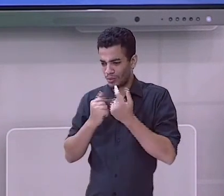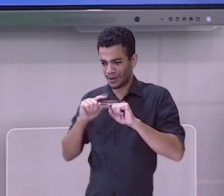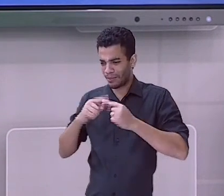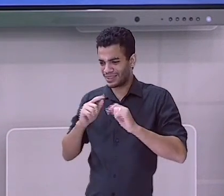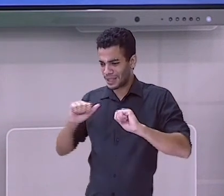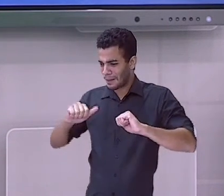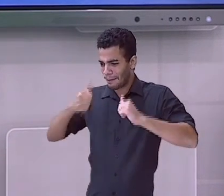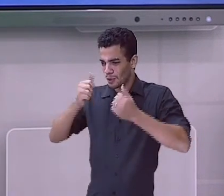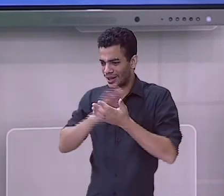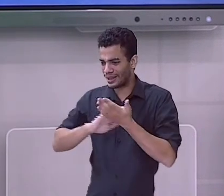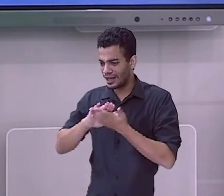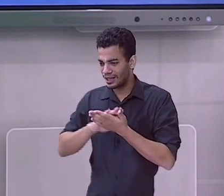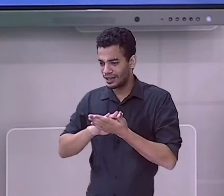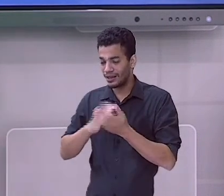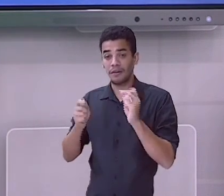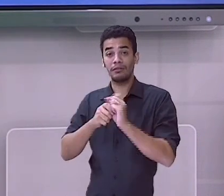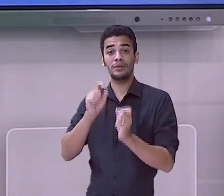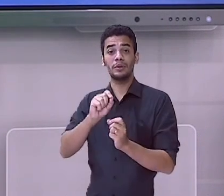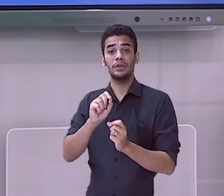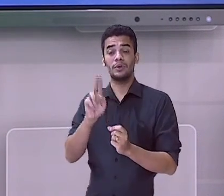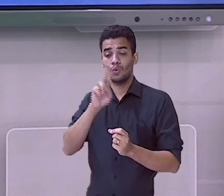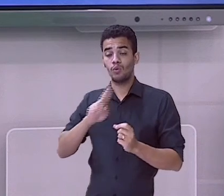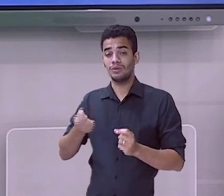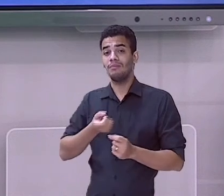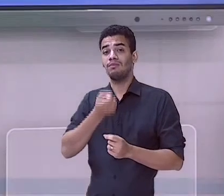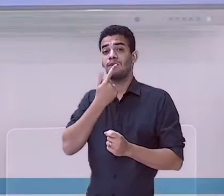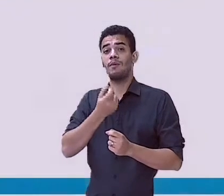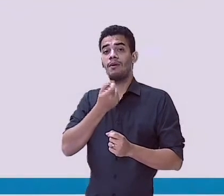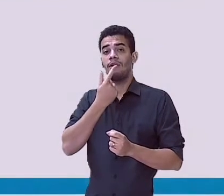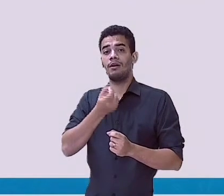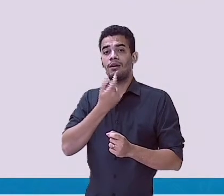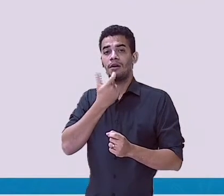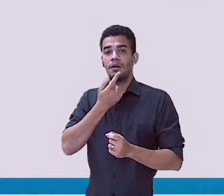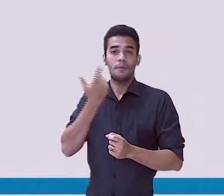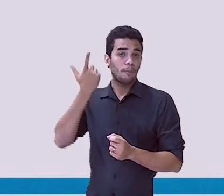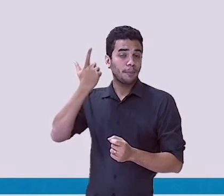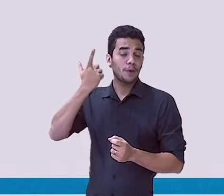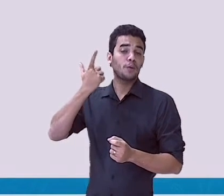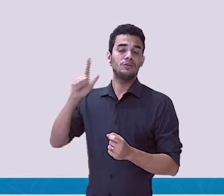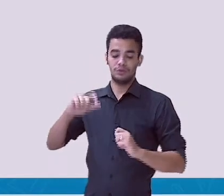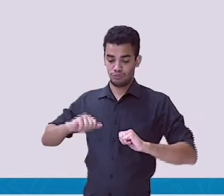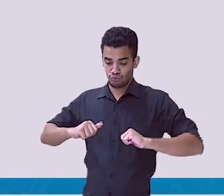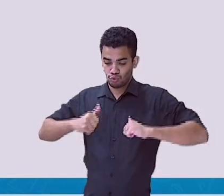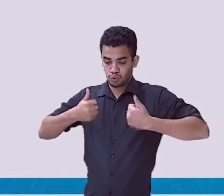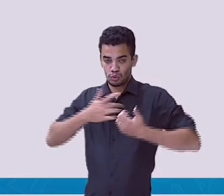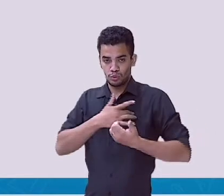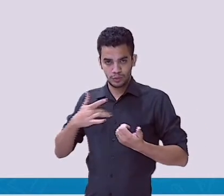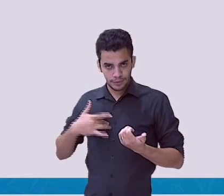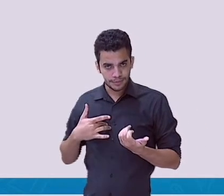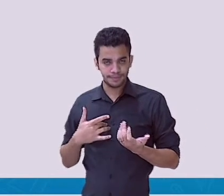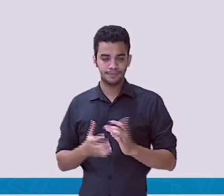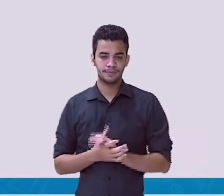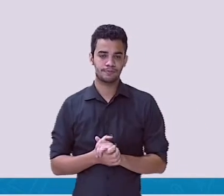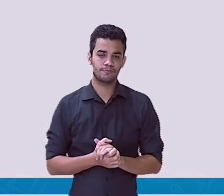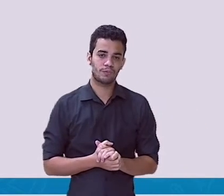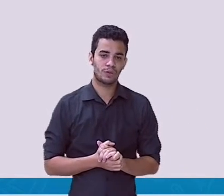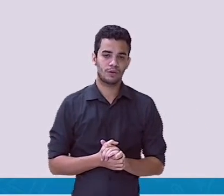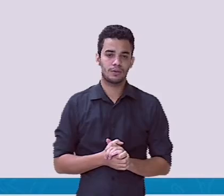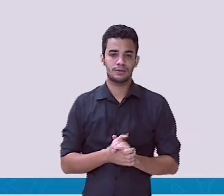captura desses glóbulos. As células, estas células, as hemácias, elas